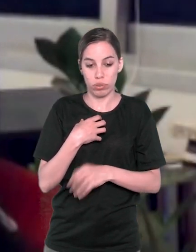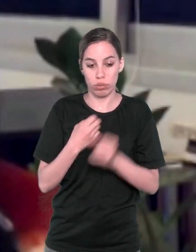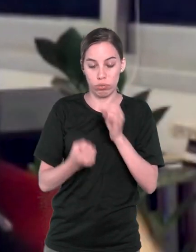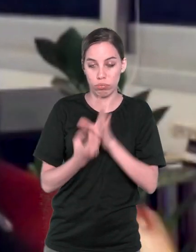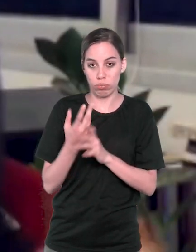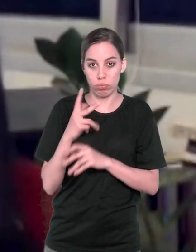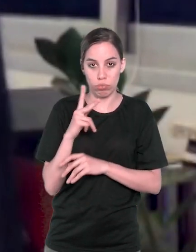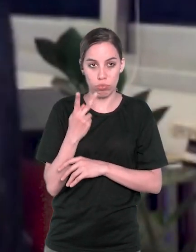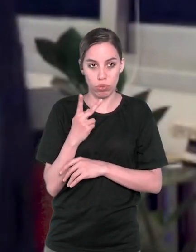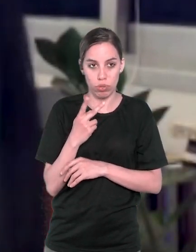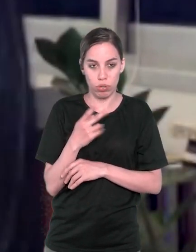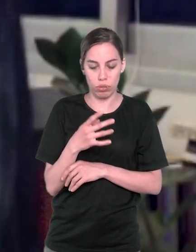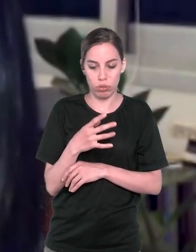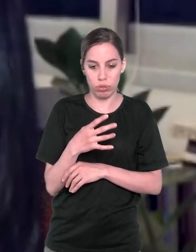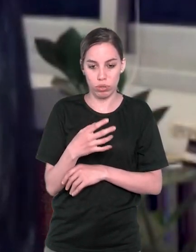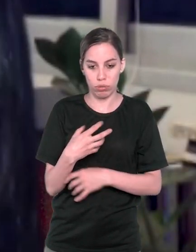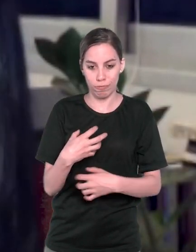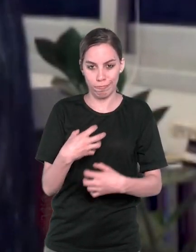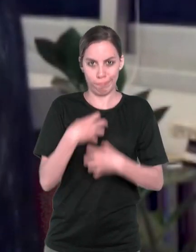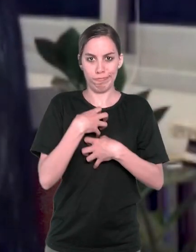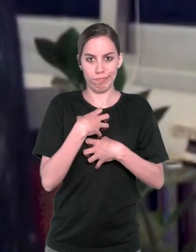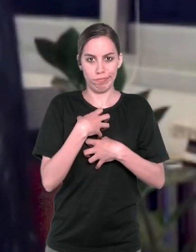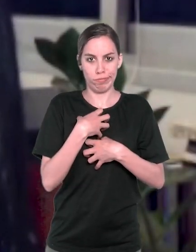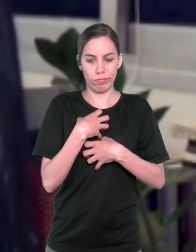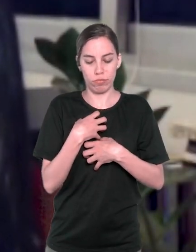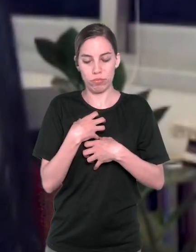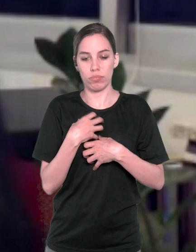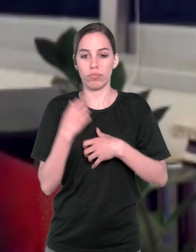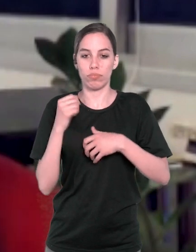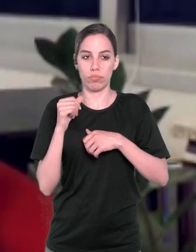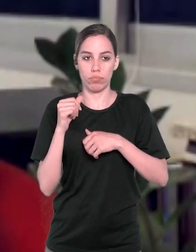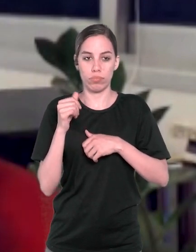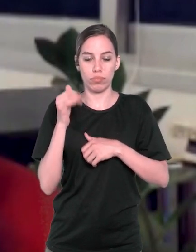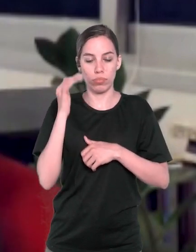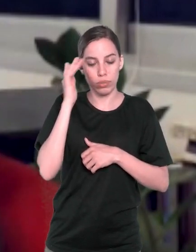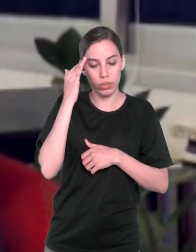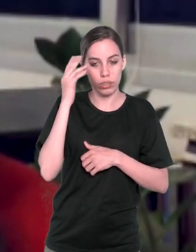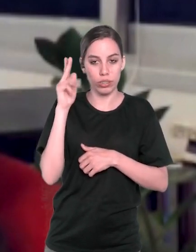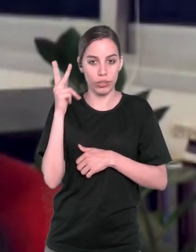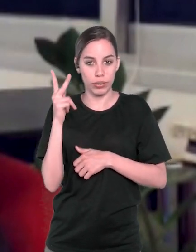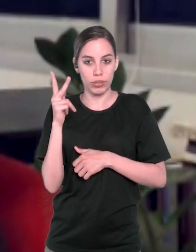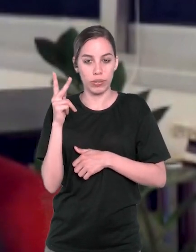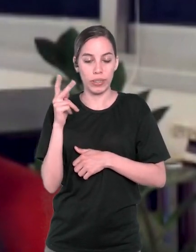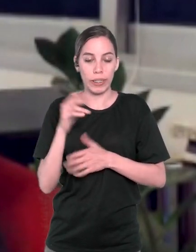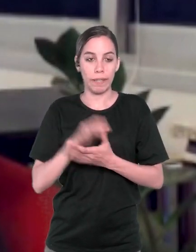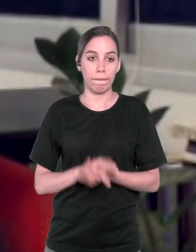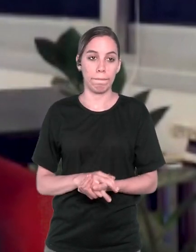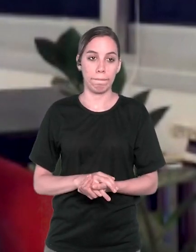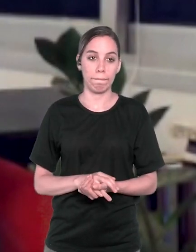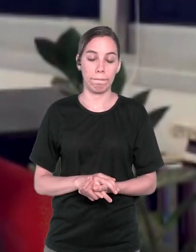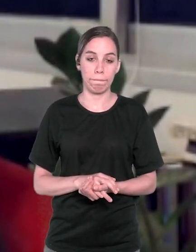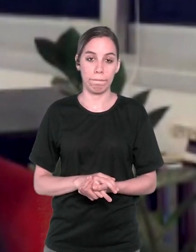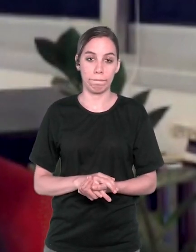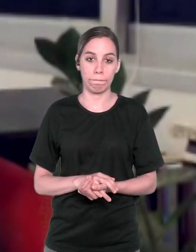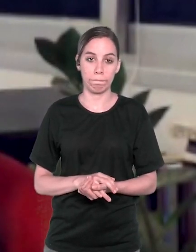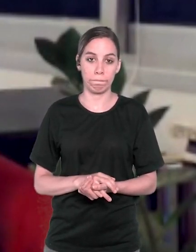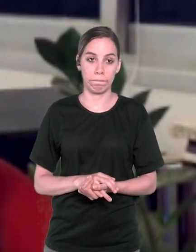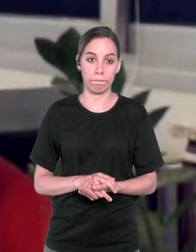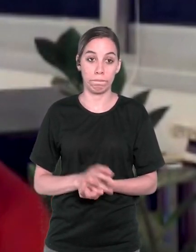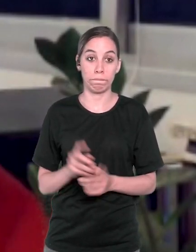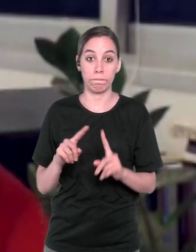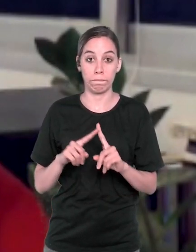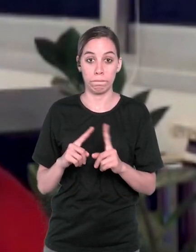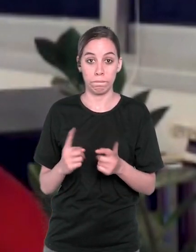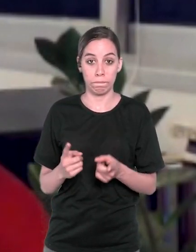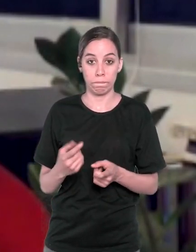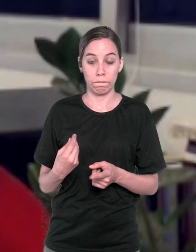muito impactantes, né, para lidar com essas questões. Mas teve a sua vida, né,